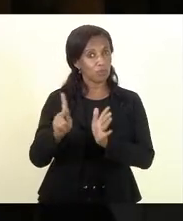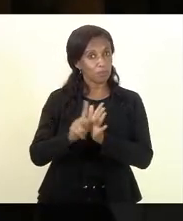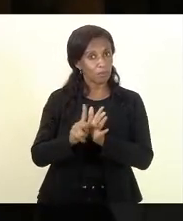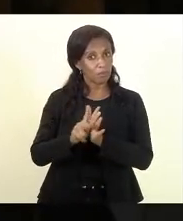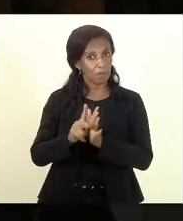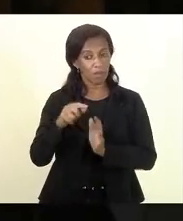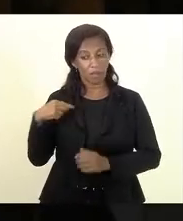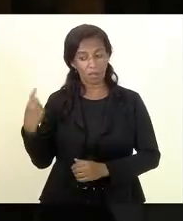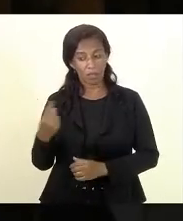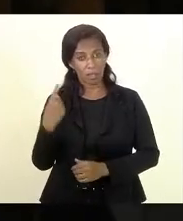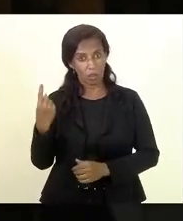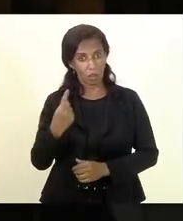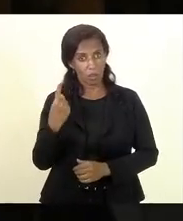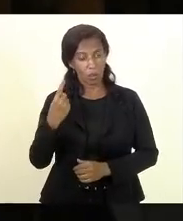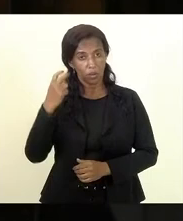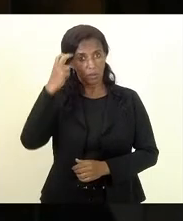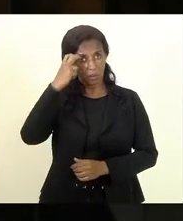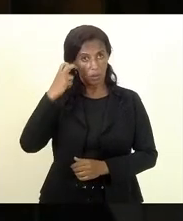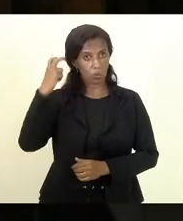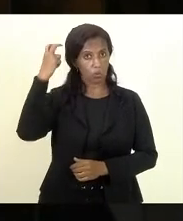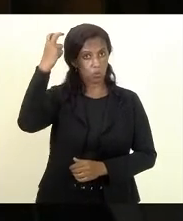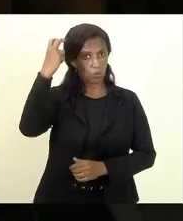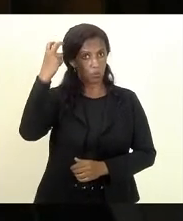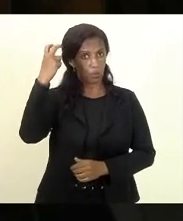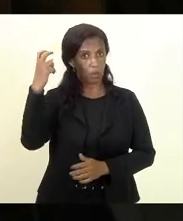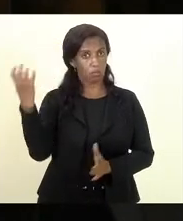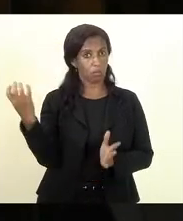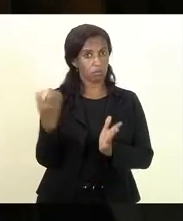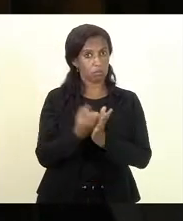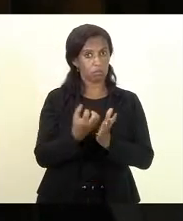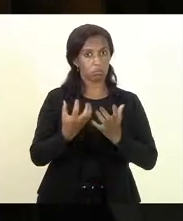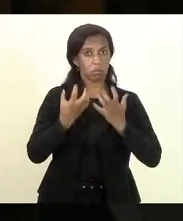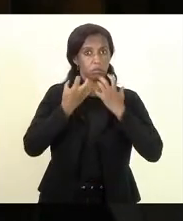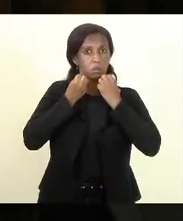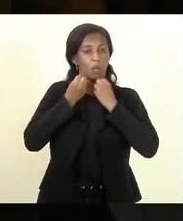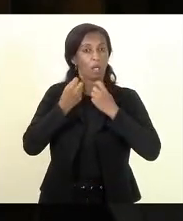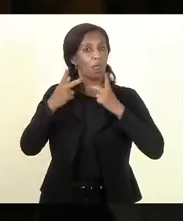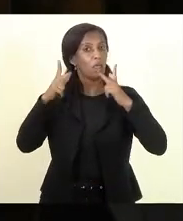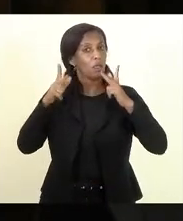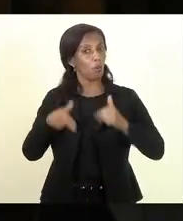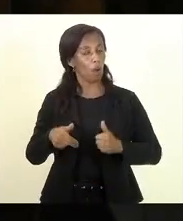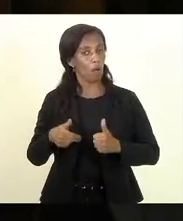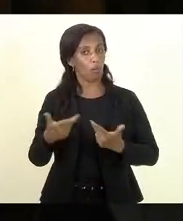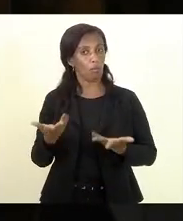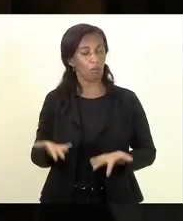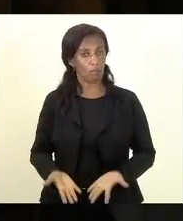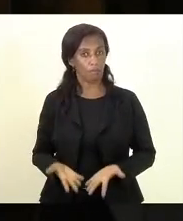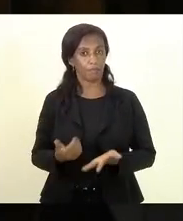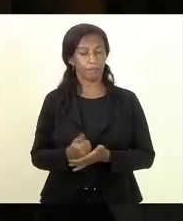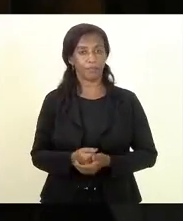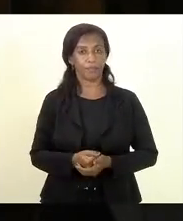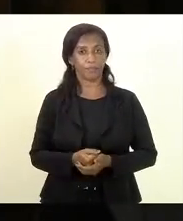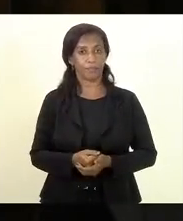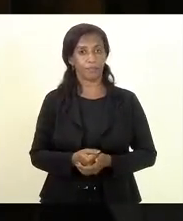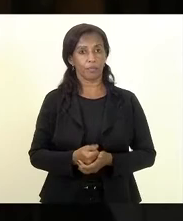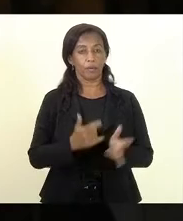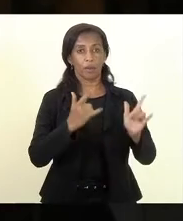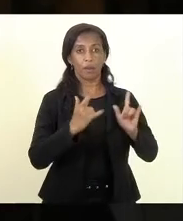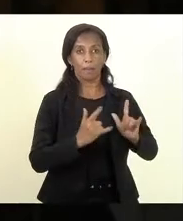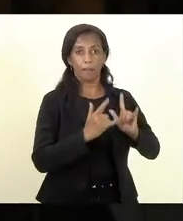da nossa cultura, do nosso patrimônio, como foi o caso e é o caso do